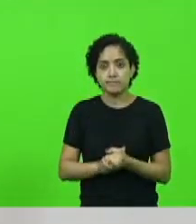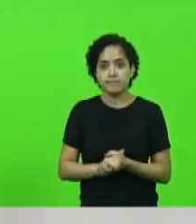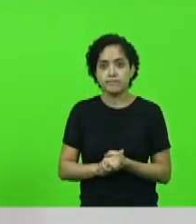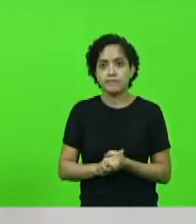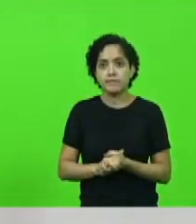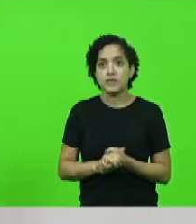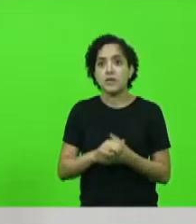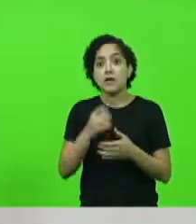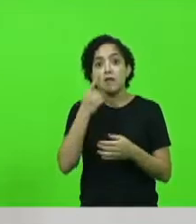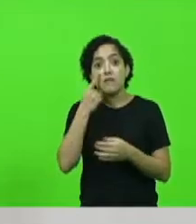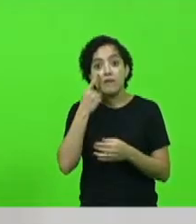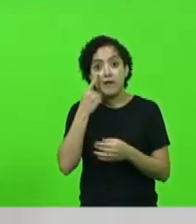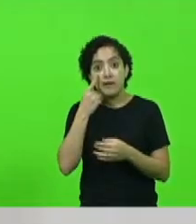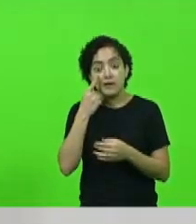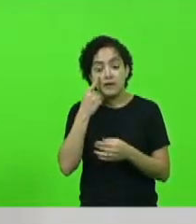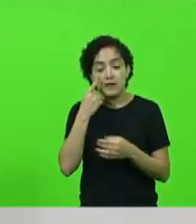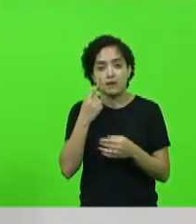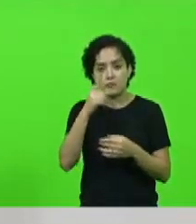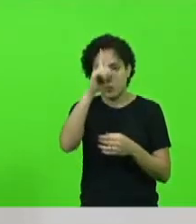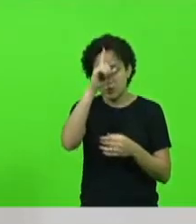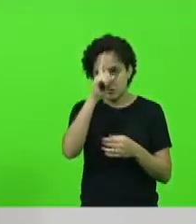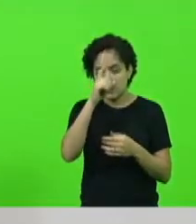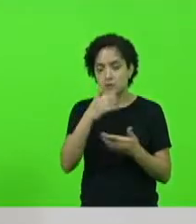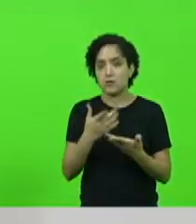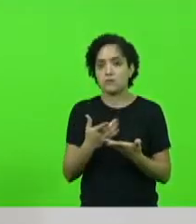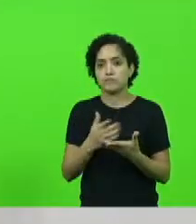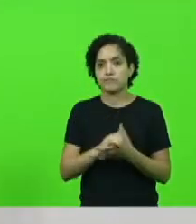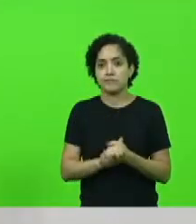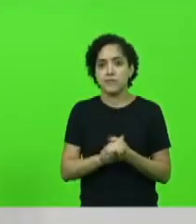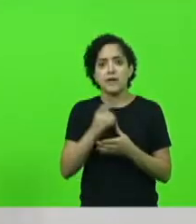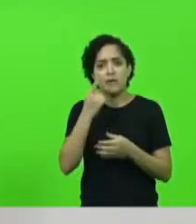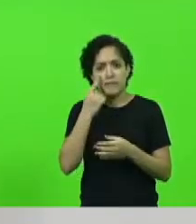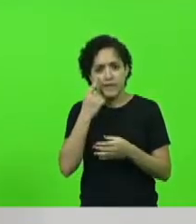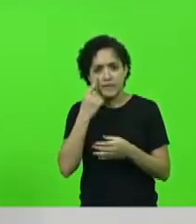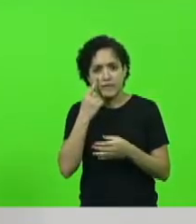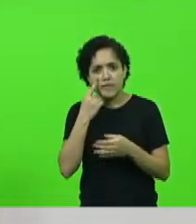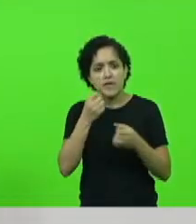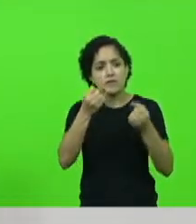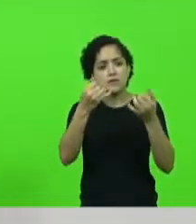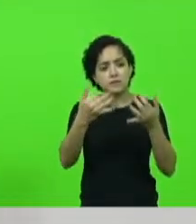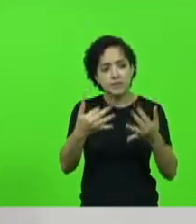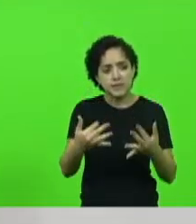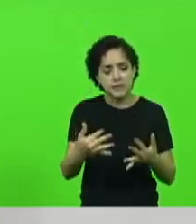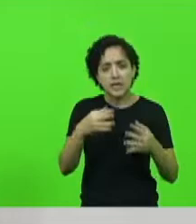Vá lá no hospital regional. Vai dar uma satisfação lá para o joinvilense.